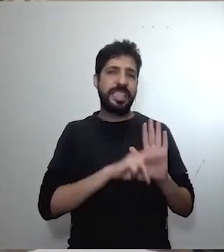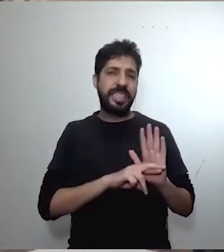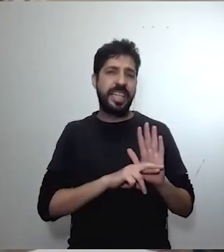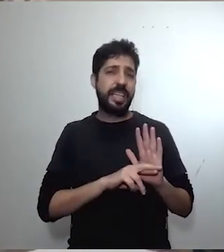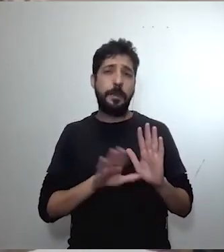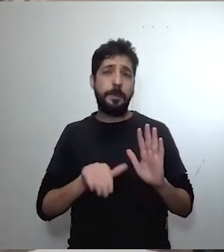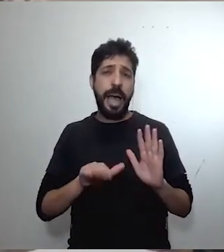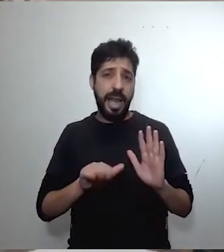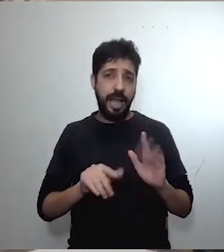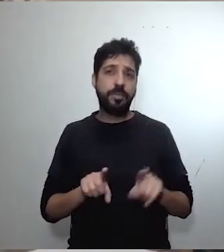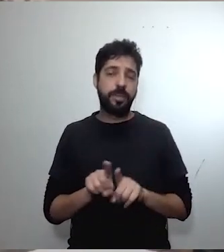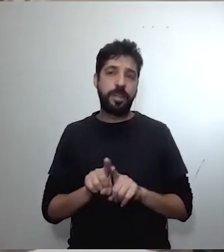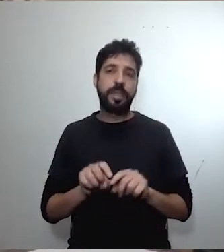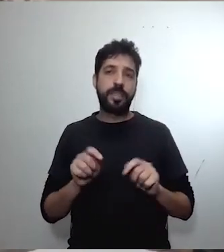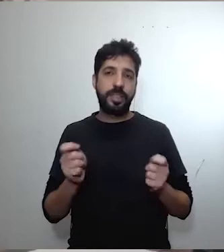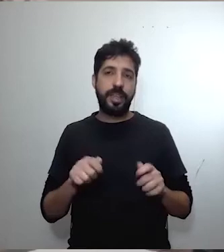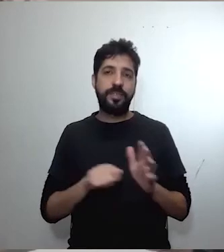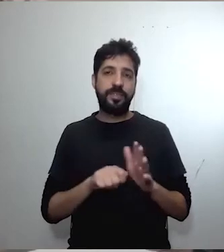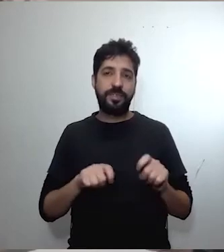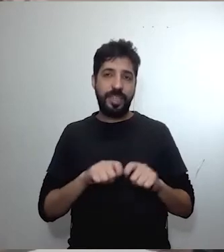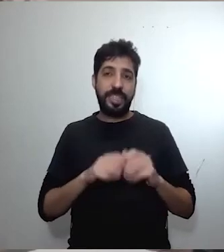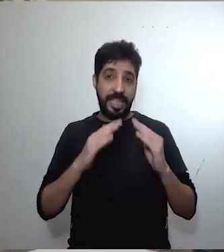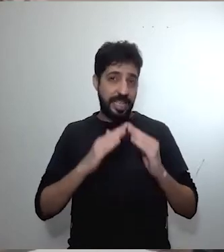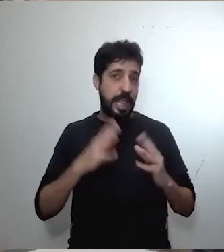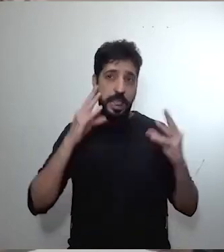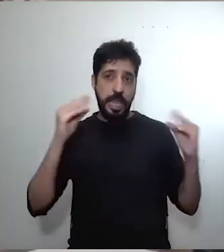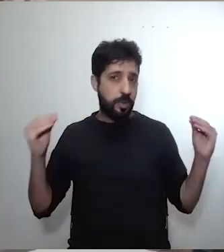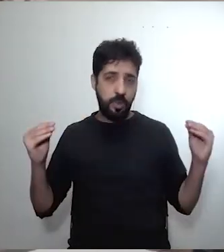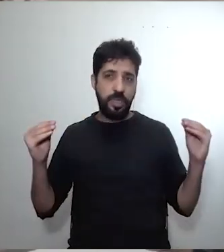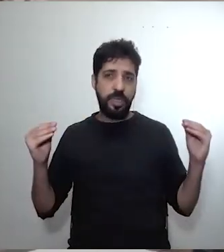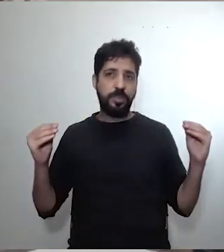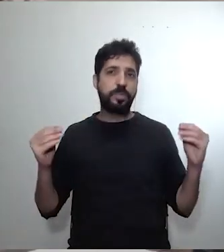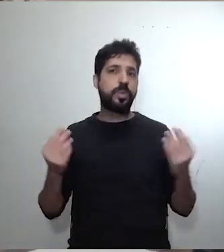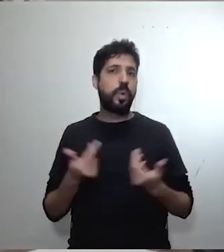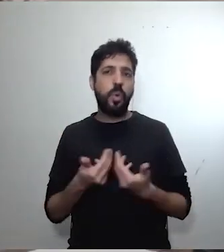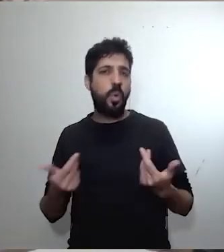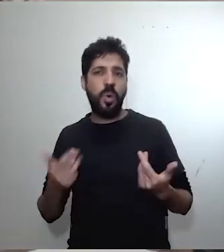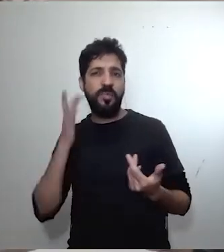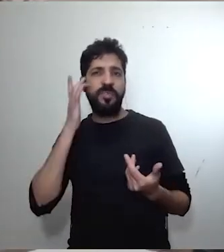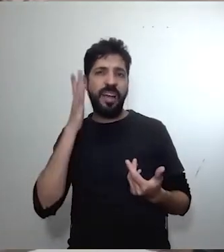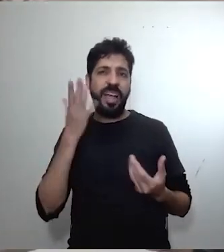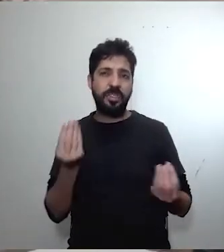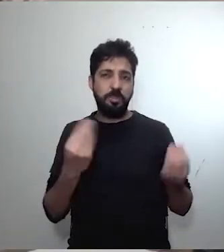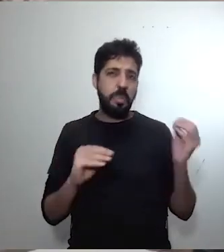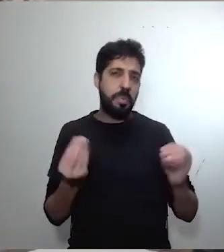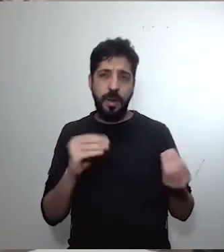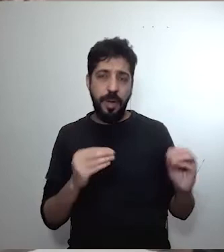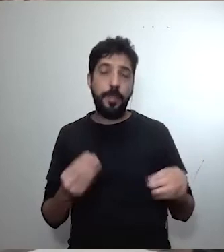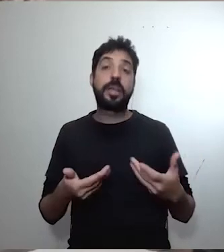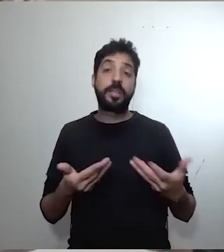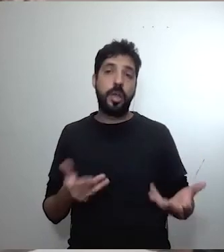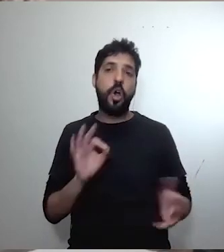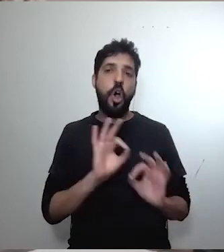receita barata, né? Você pode fazer em casa com tranquilidade, são ingredientes de fácil acesso, e